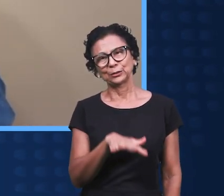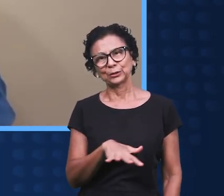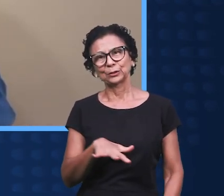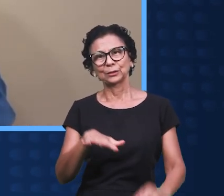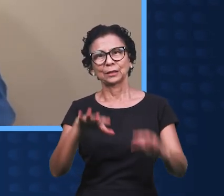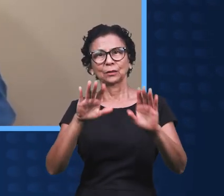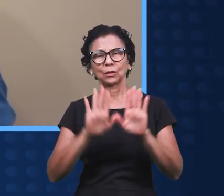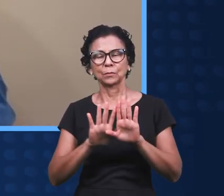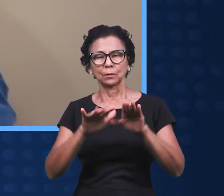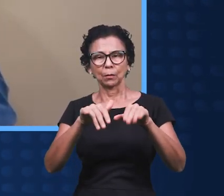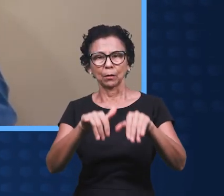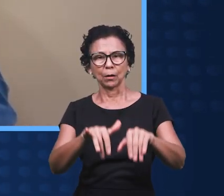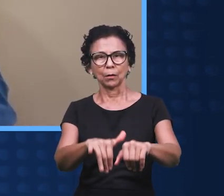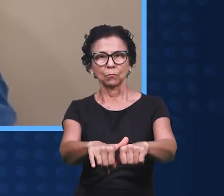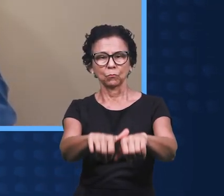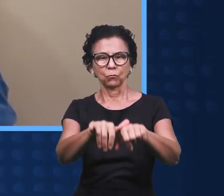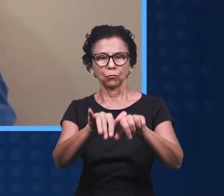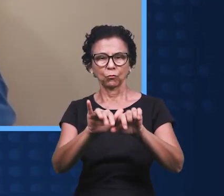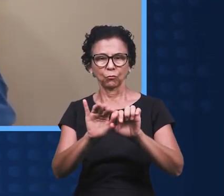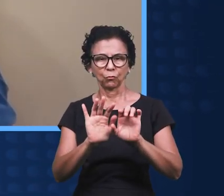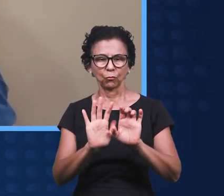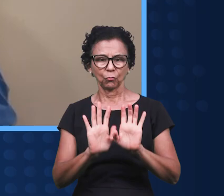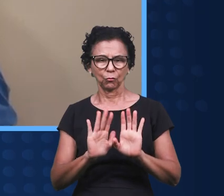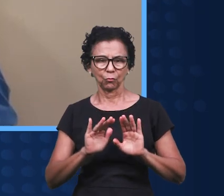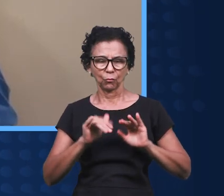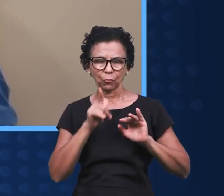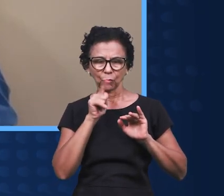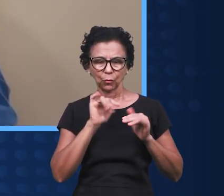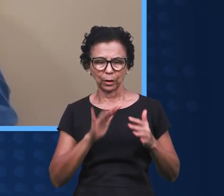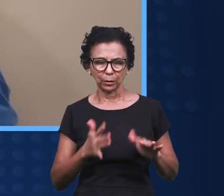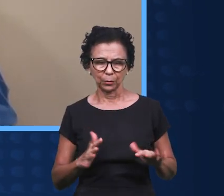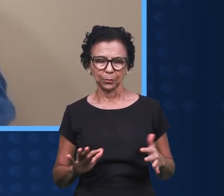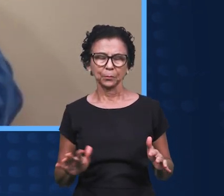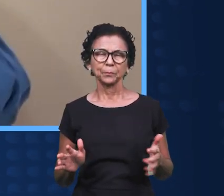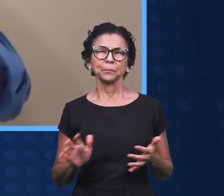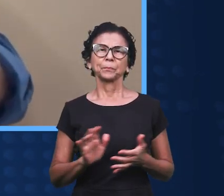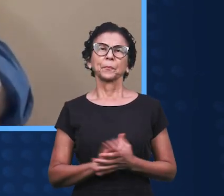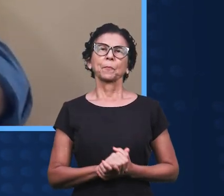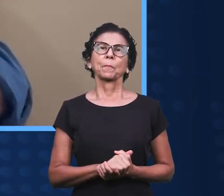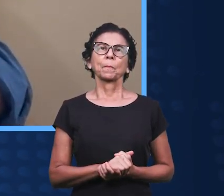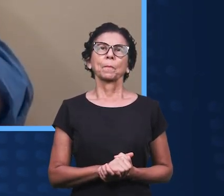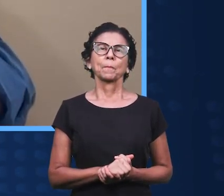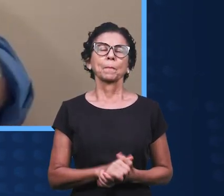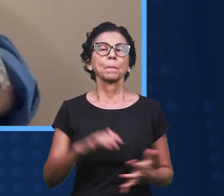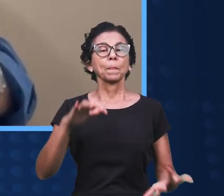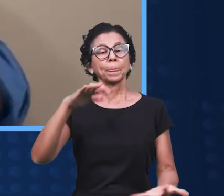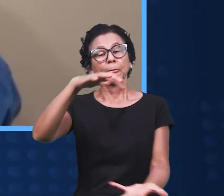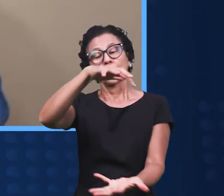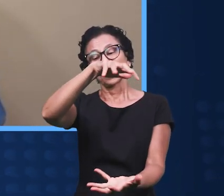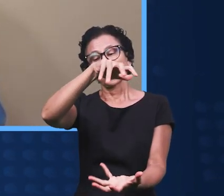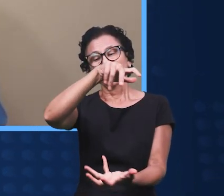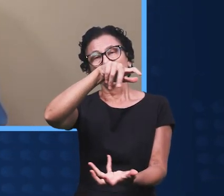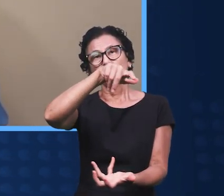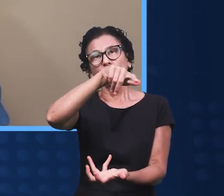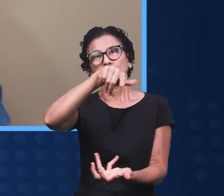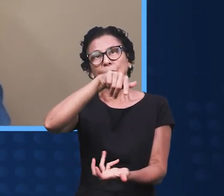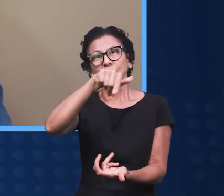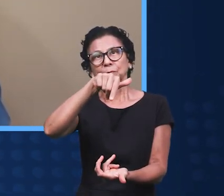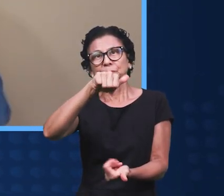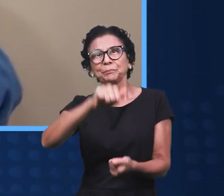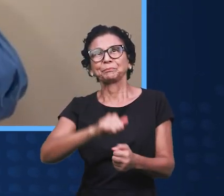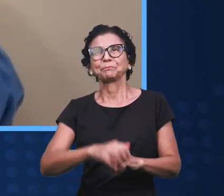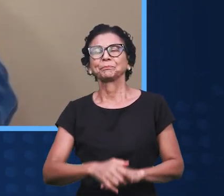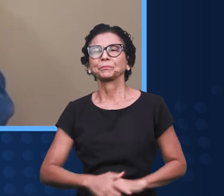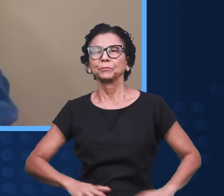nós podemos ver perfeitamente na nossa conclusão que a Terra, o universo, é